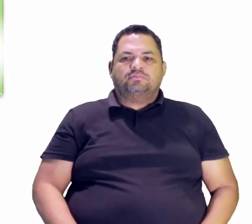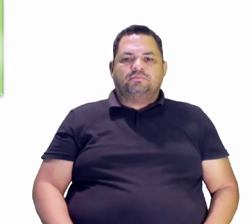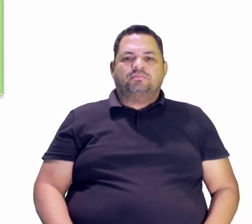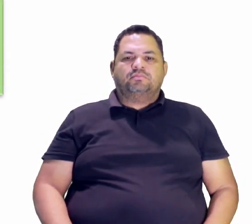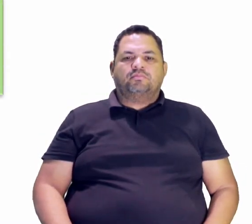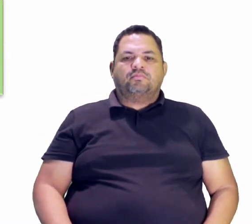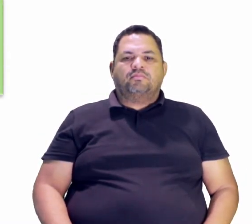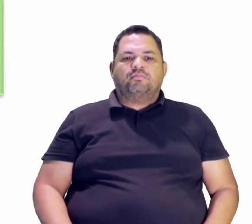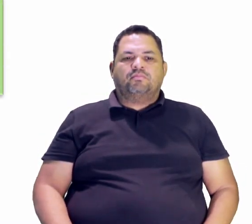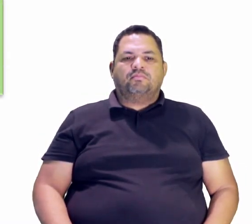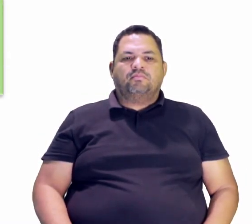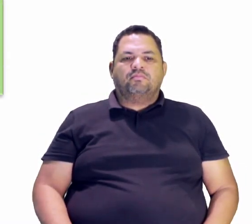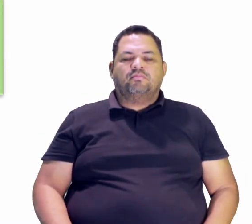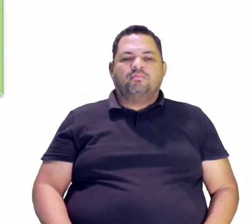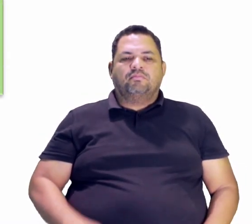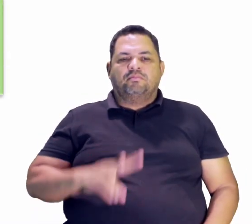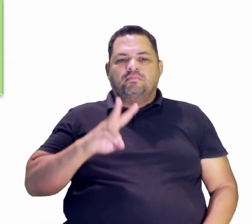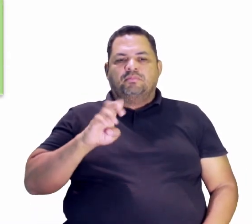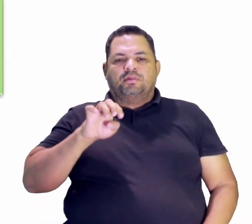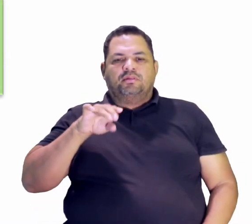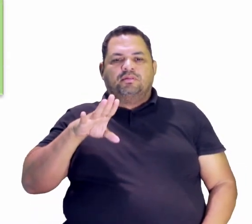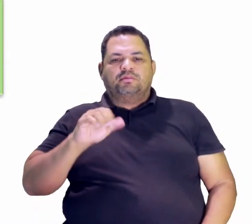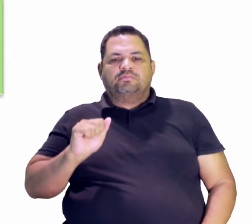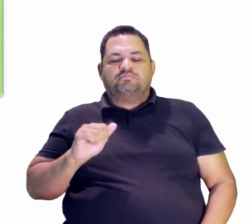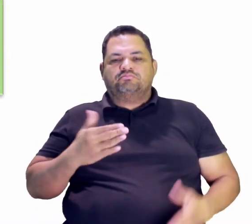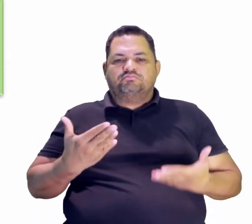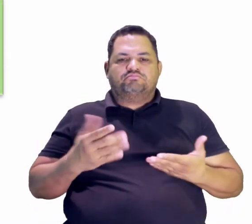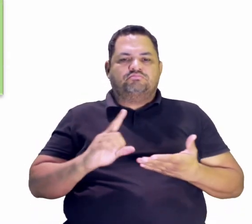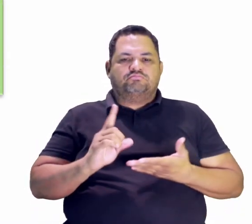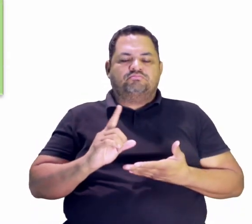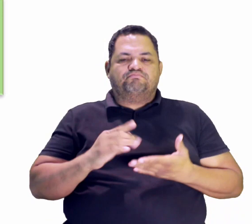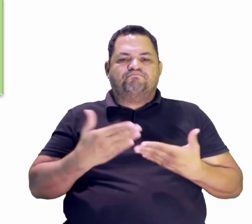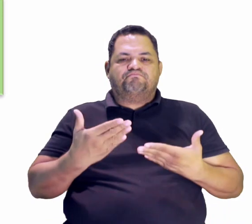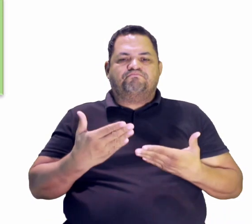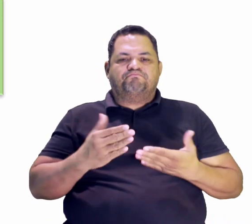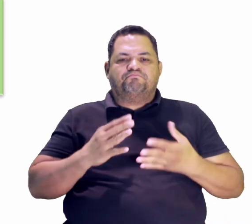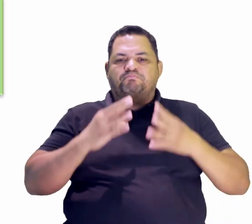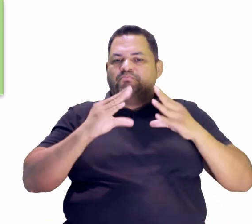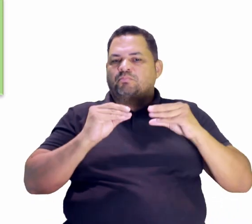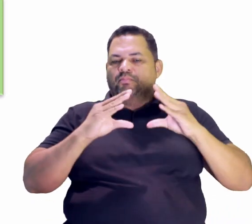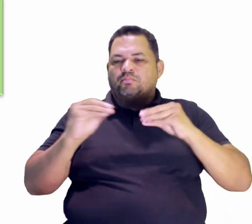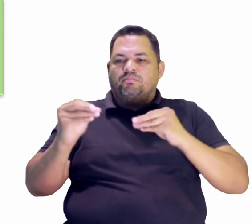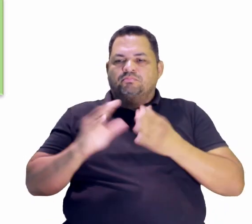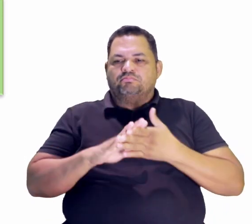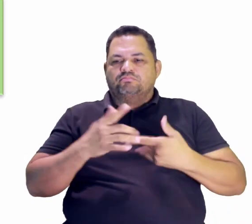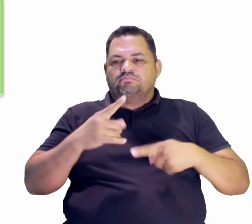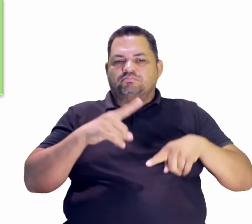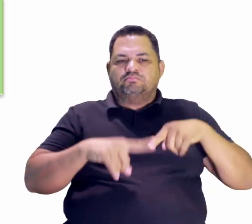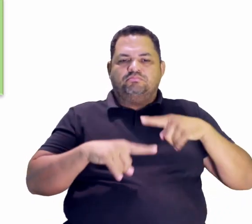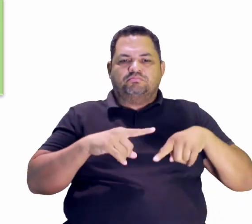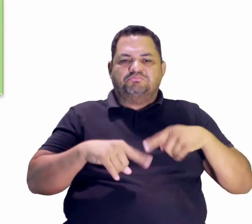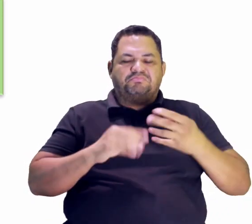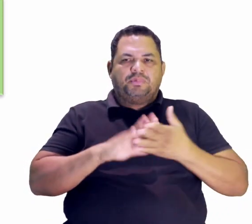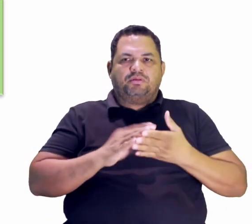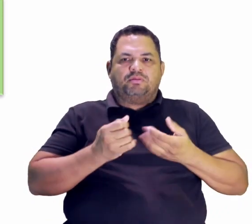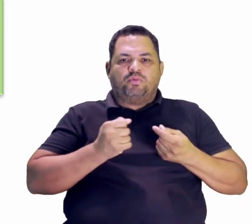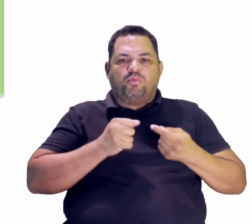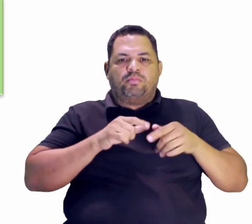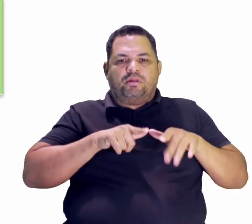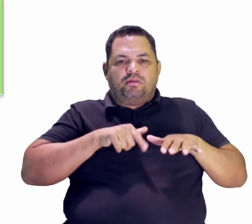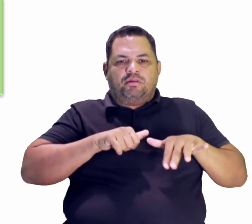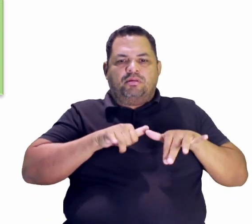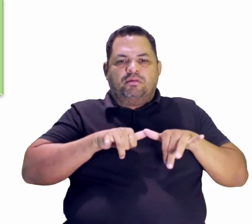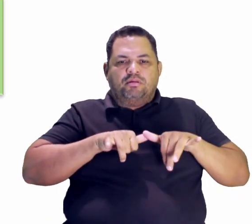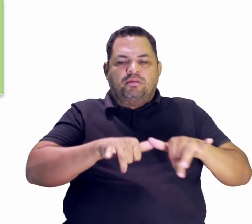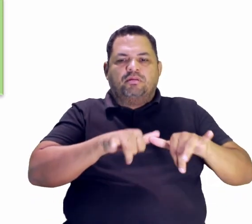Então, vetores não são palpáveis, né? Como objeto que se compra no mercado, eles